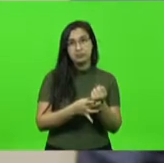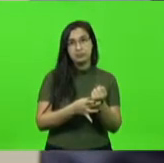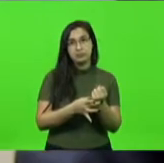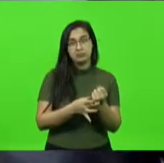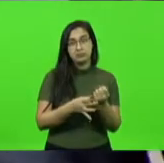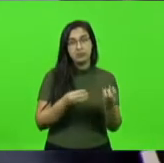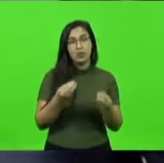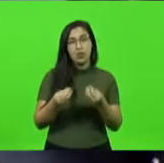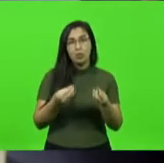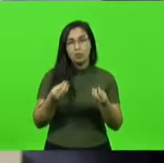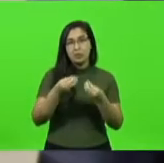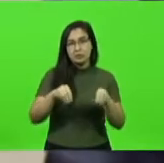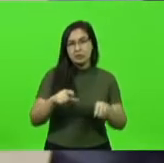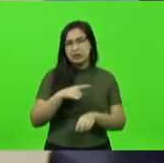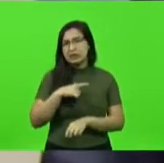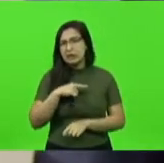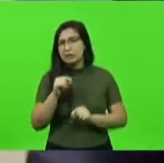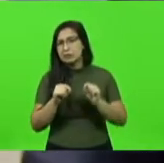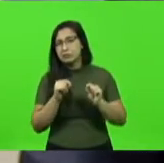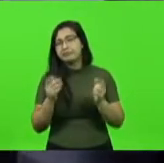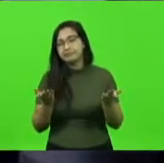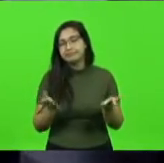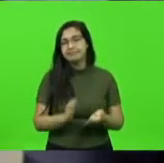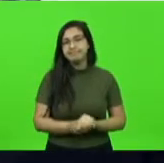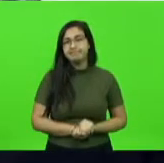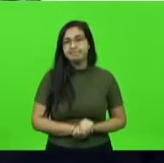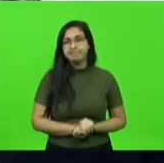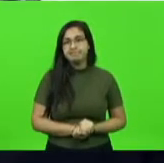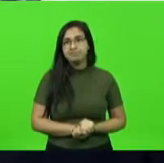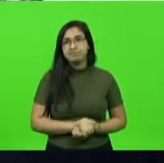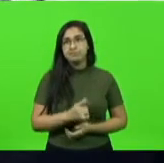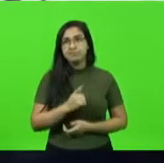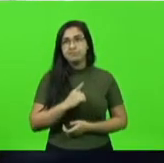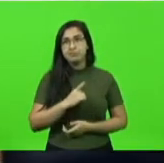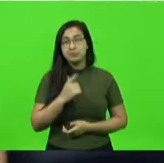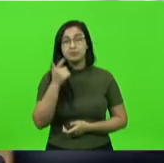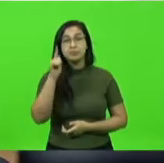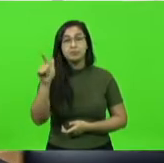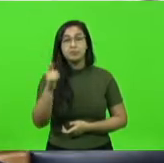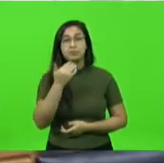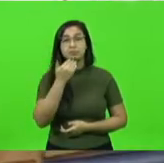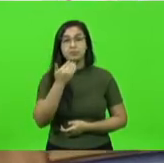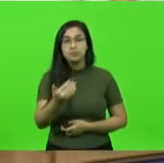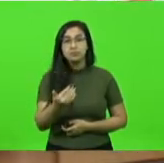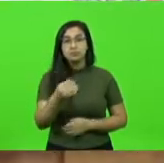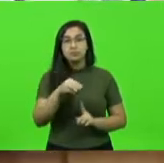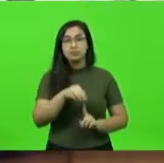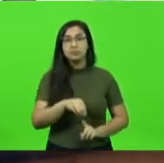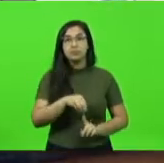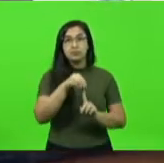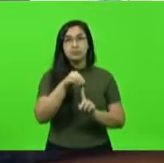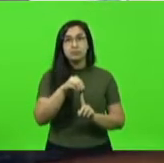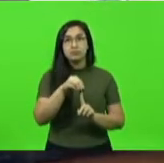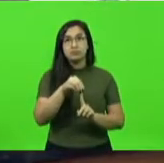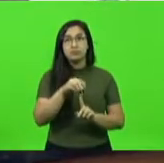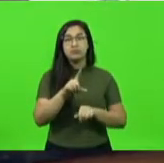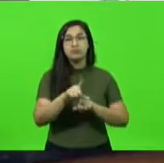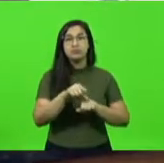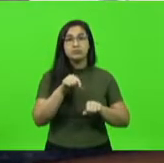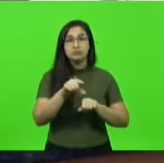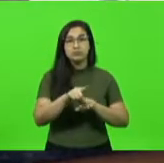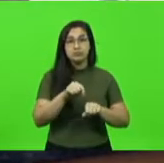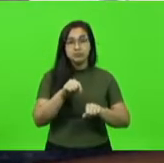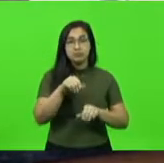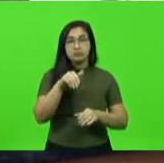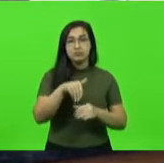prejudicialidade. Ok? Mas também tem um requerimento de destaque também a um artigo, para